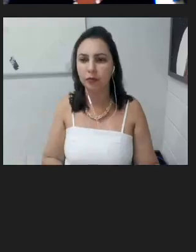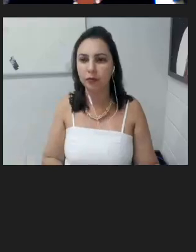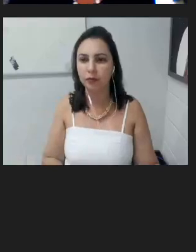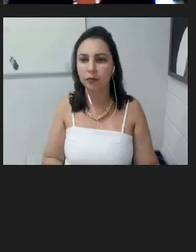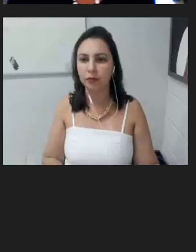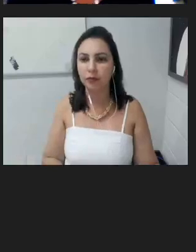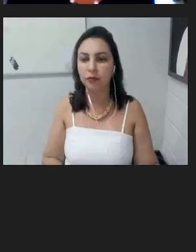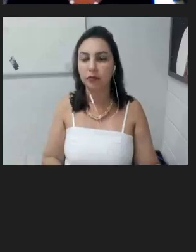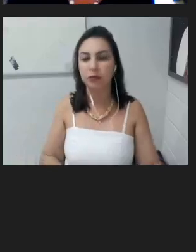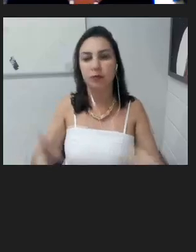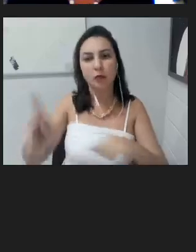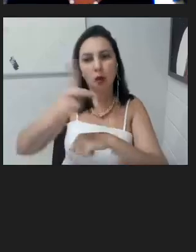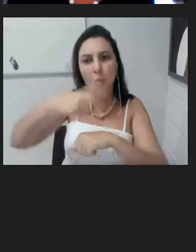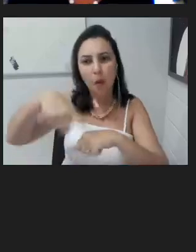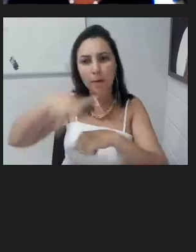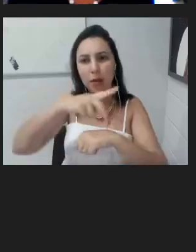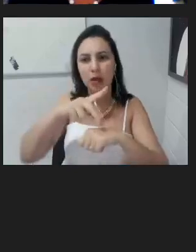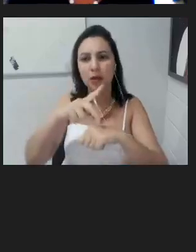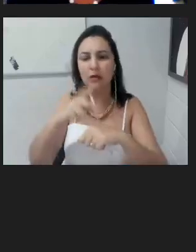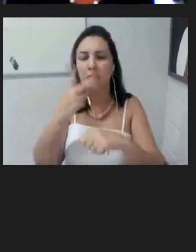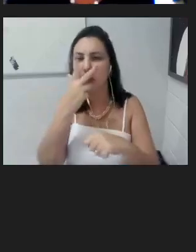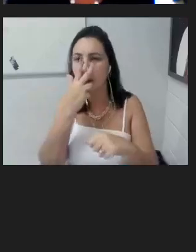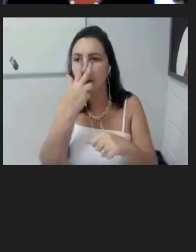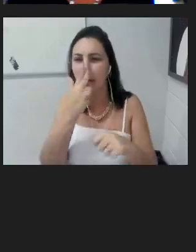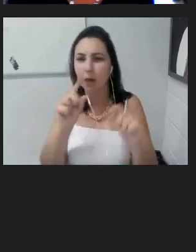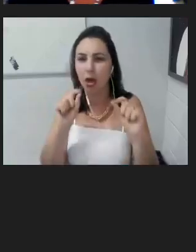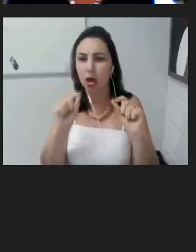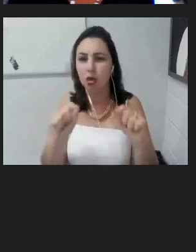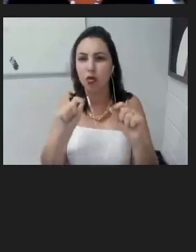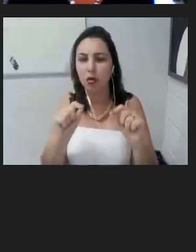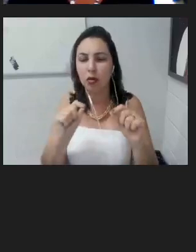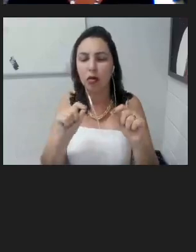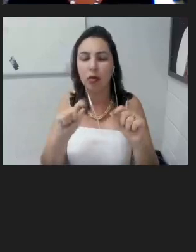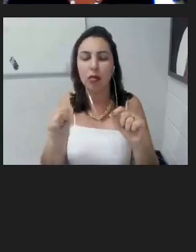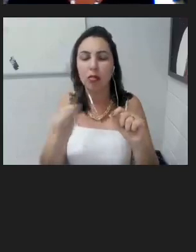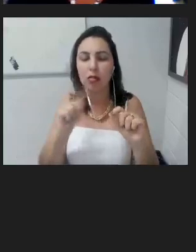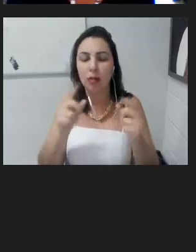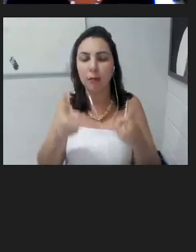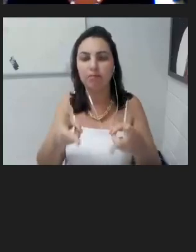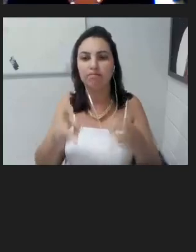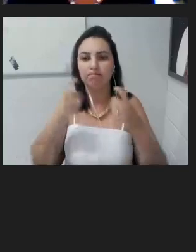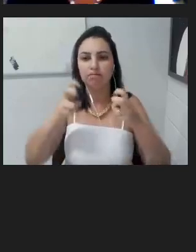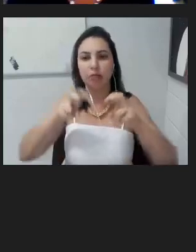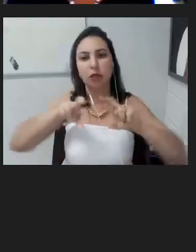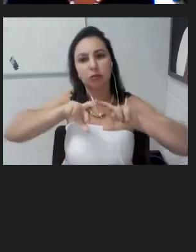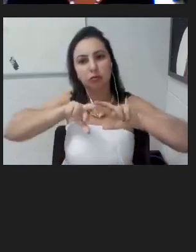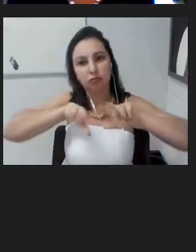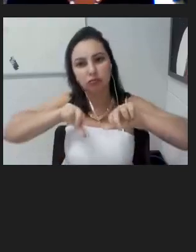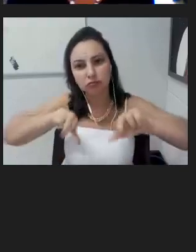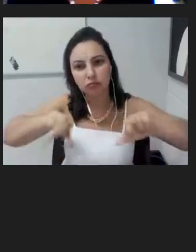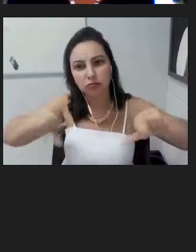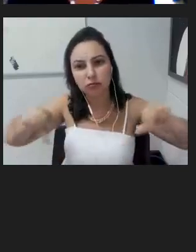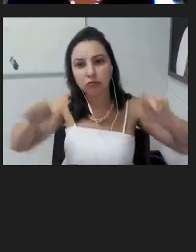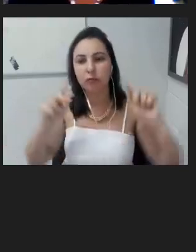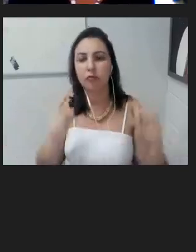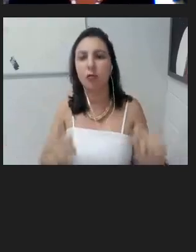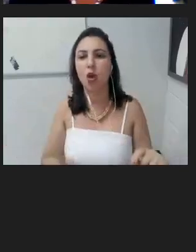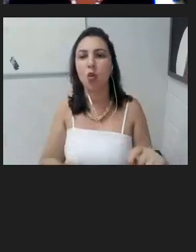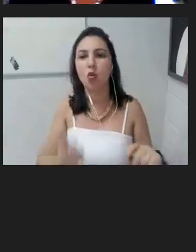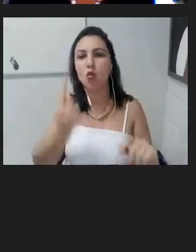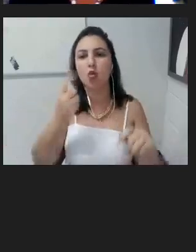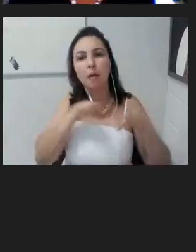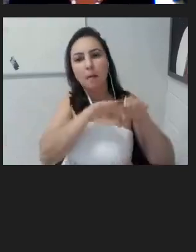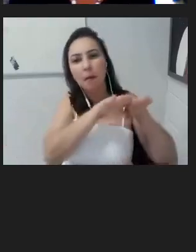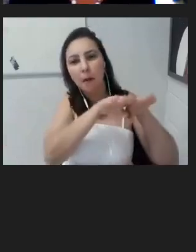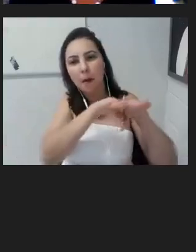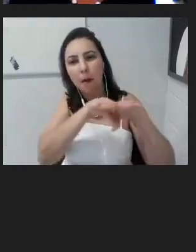país, sem reconhecer as diferenças. É um modelo uniformizador,